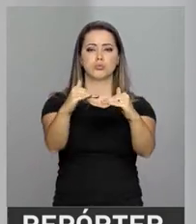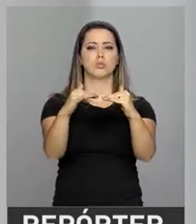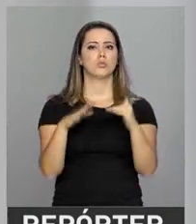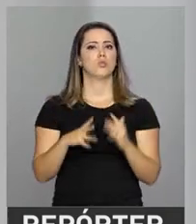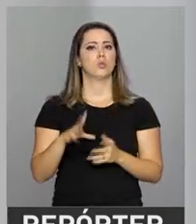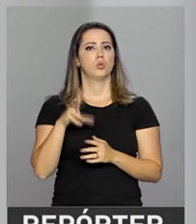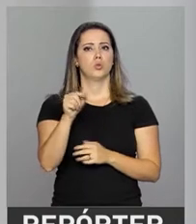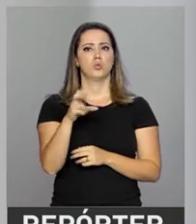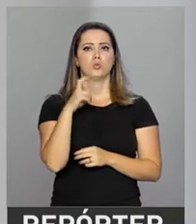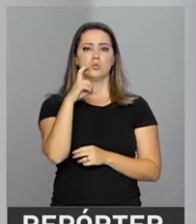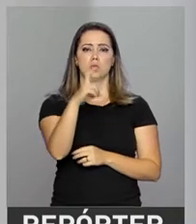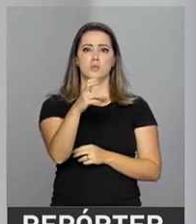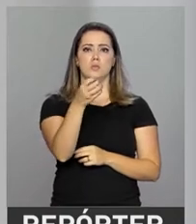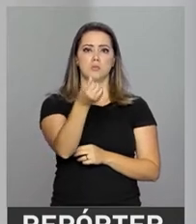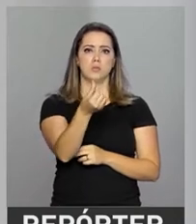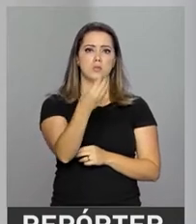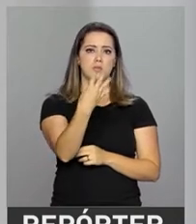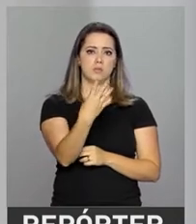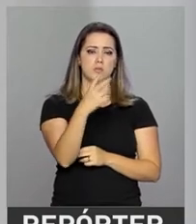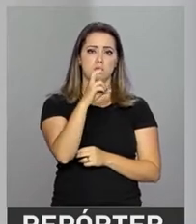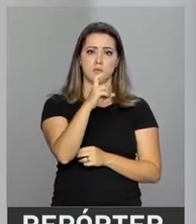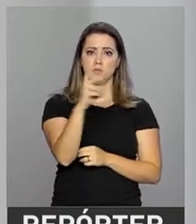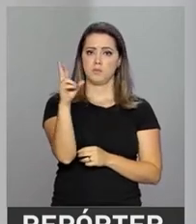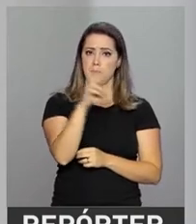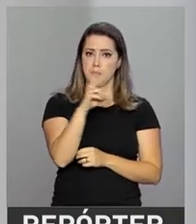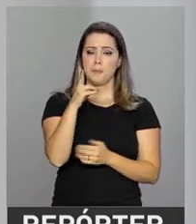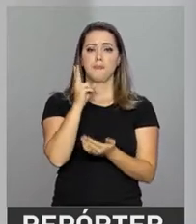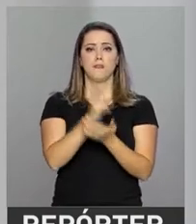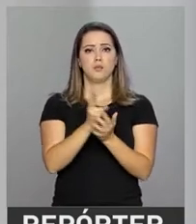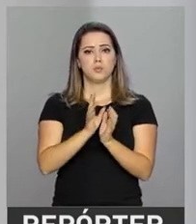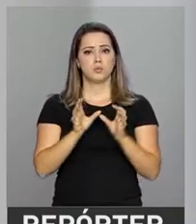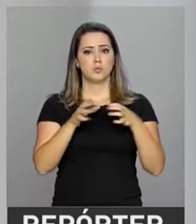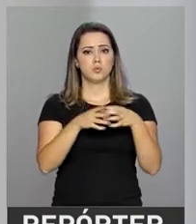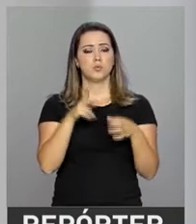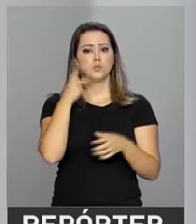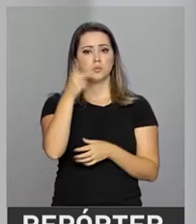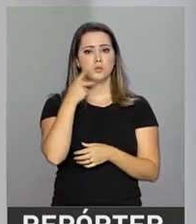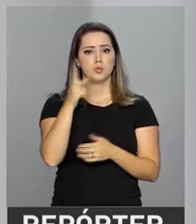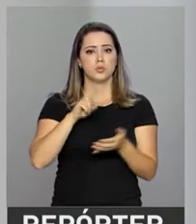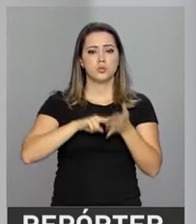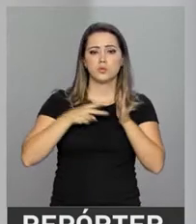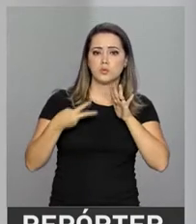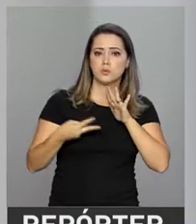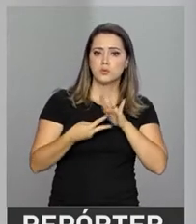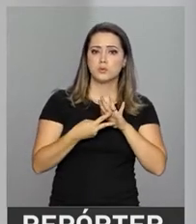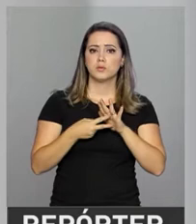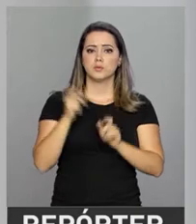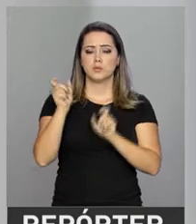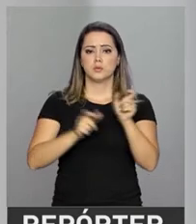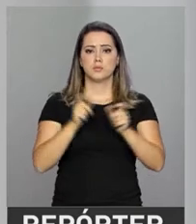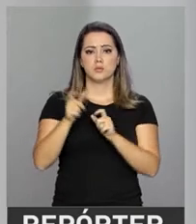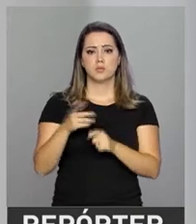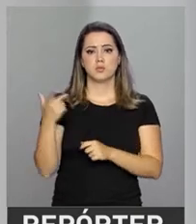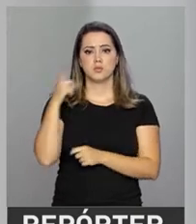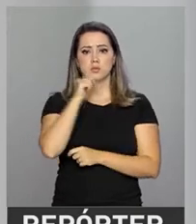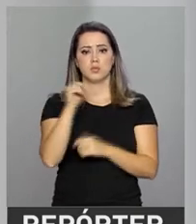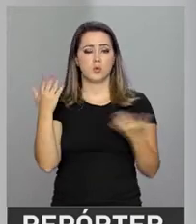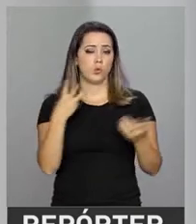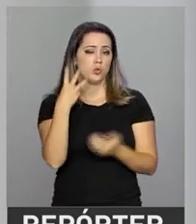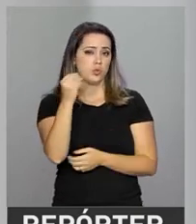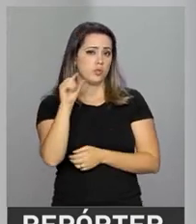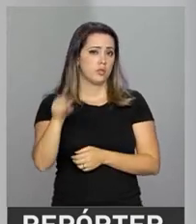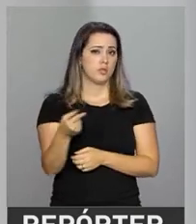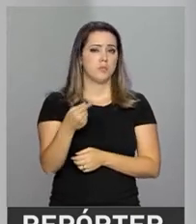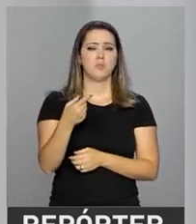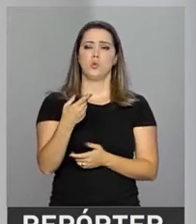com R$ 5.645, inclusive a classe política. Significa que quem ganha 30 mil hoje